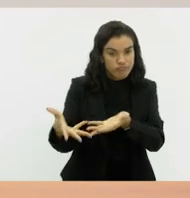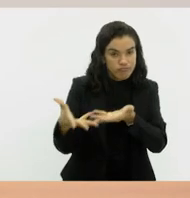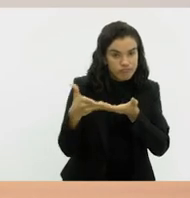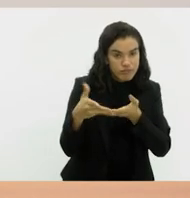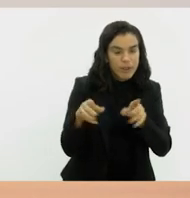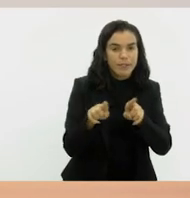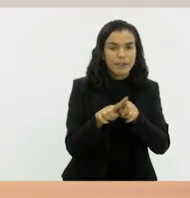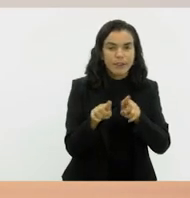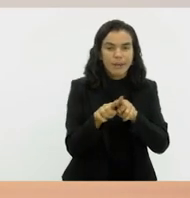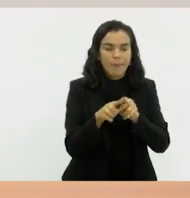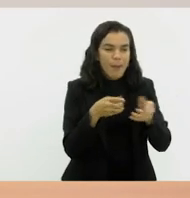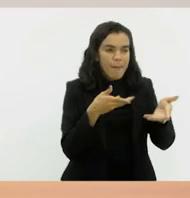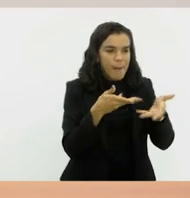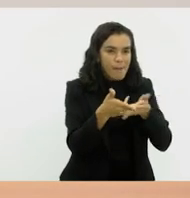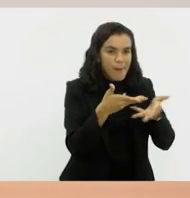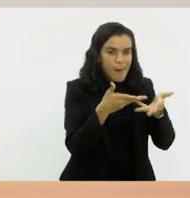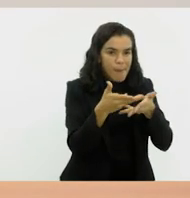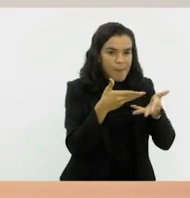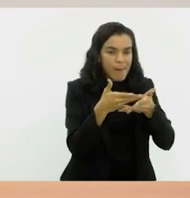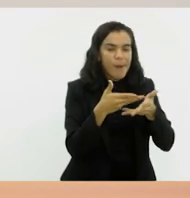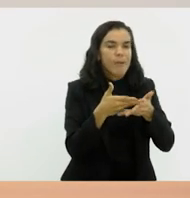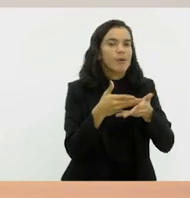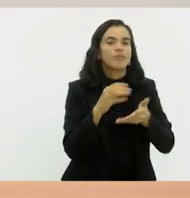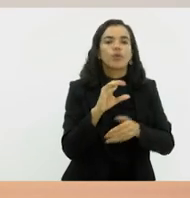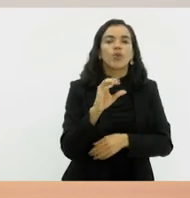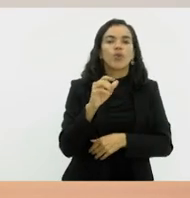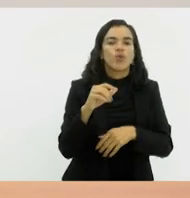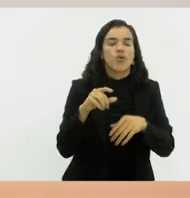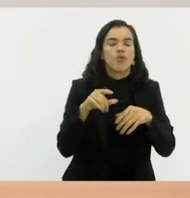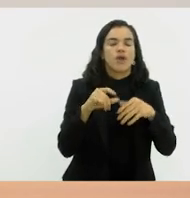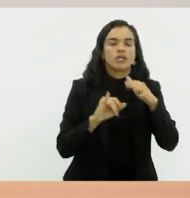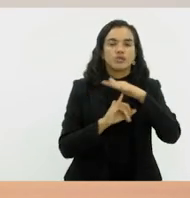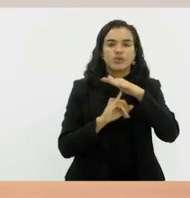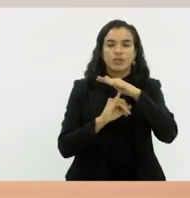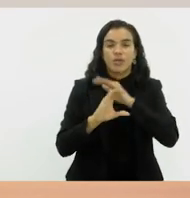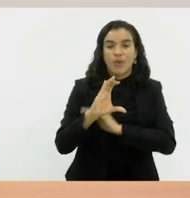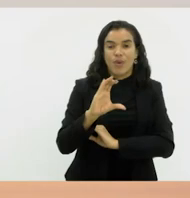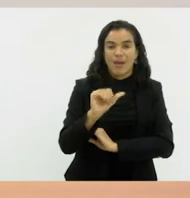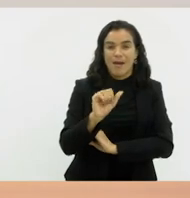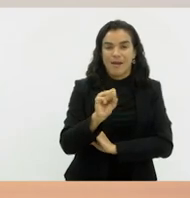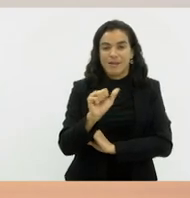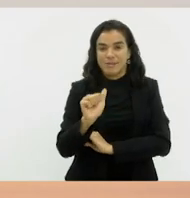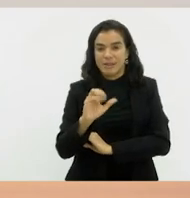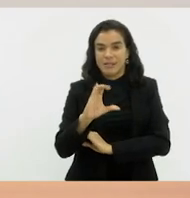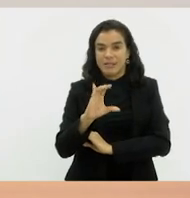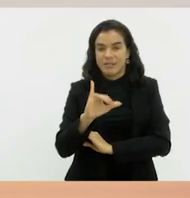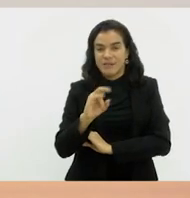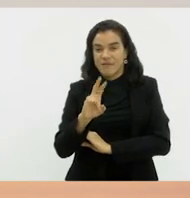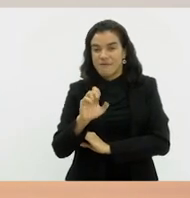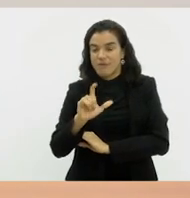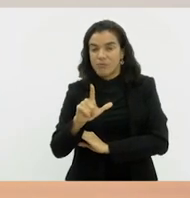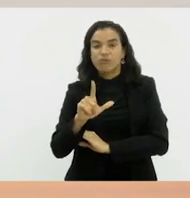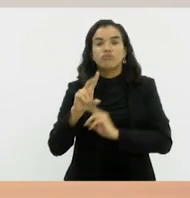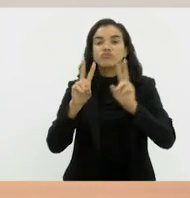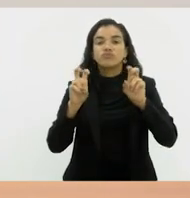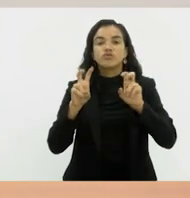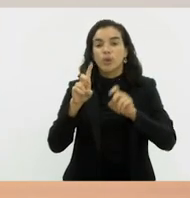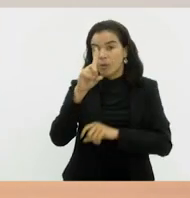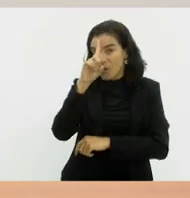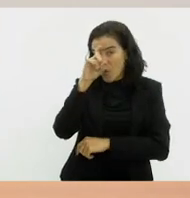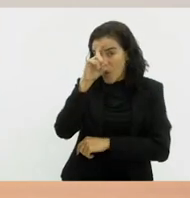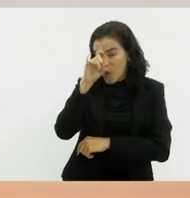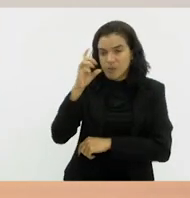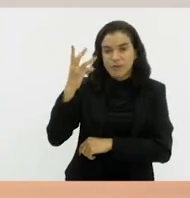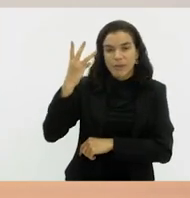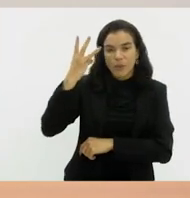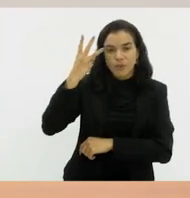uma interlocução com a Casa Civil para tratar especificamente da questão do sanatório penal,